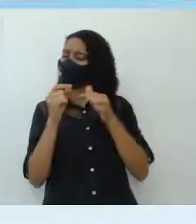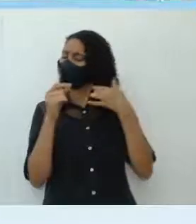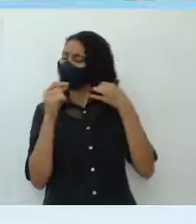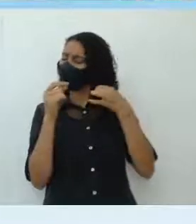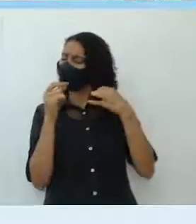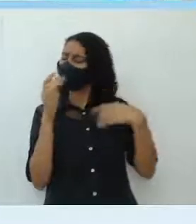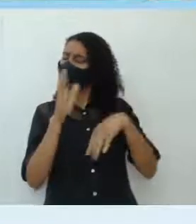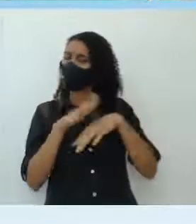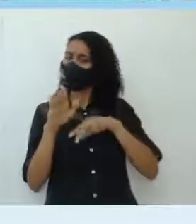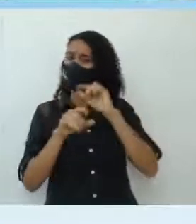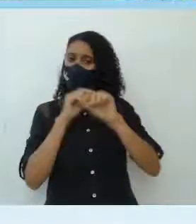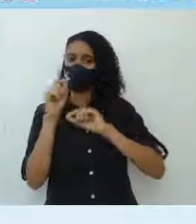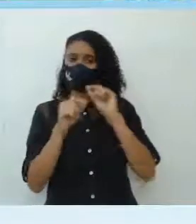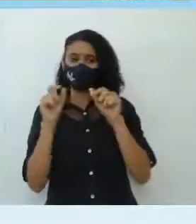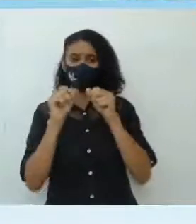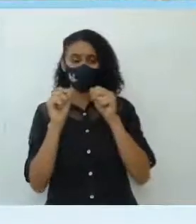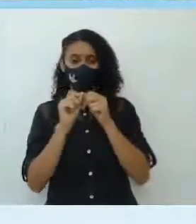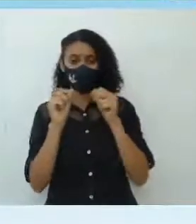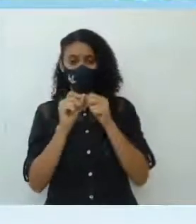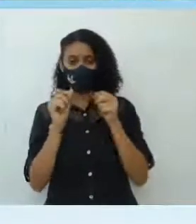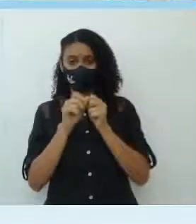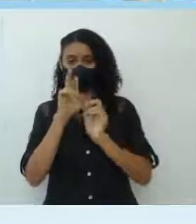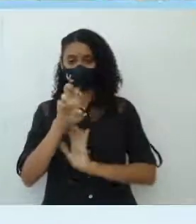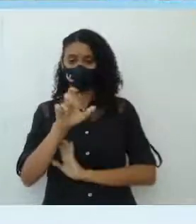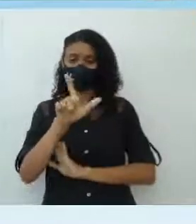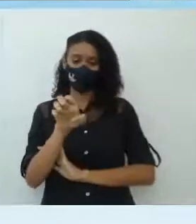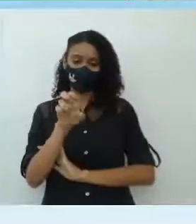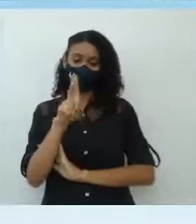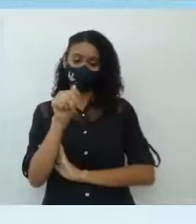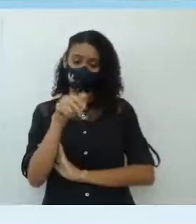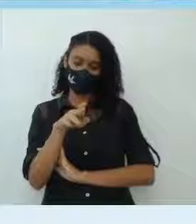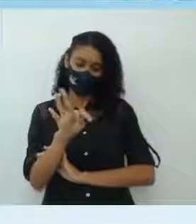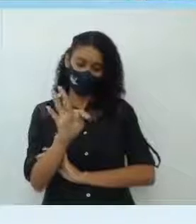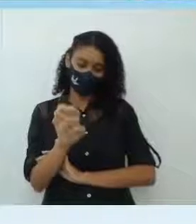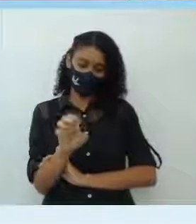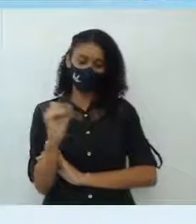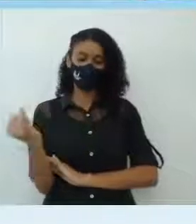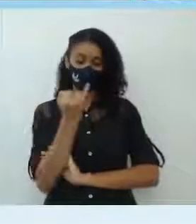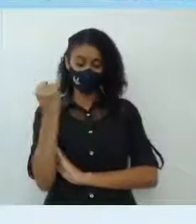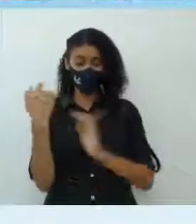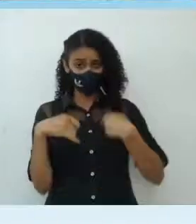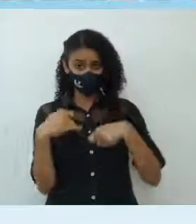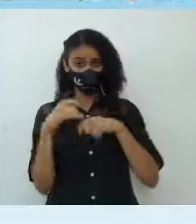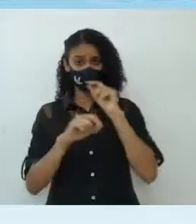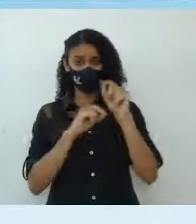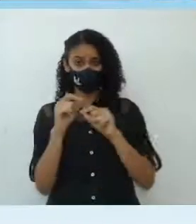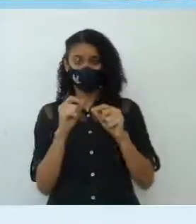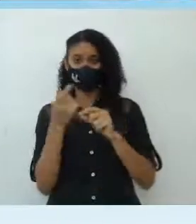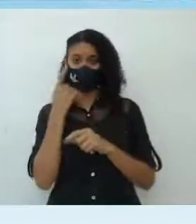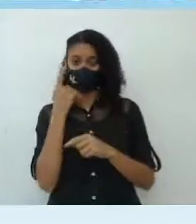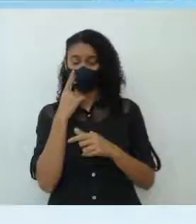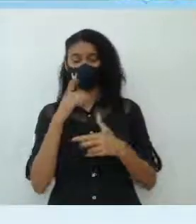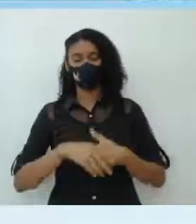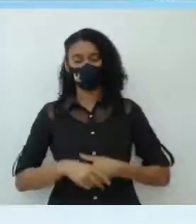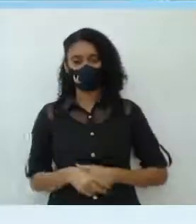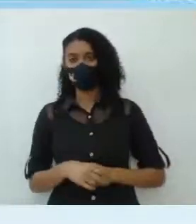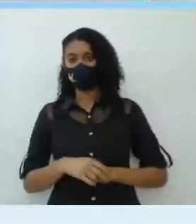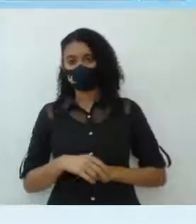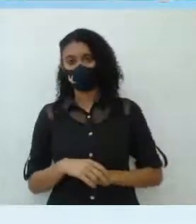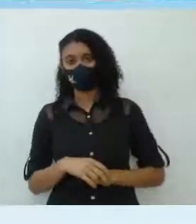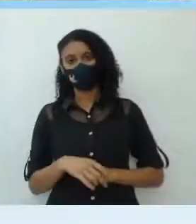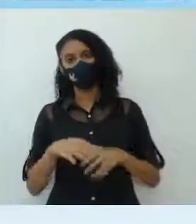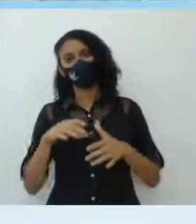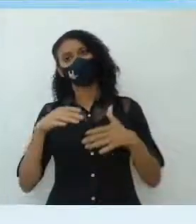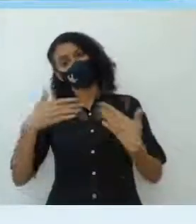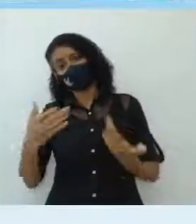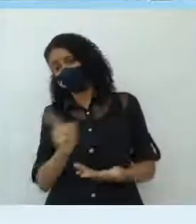cabelo a mais vai gerar uma massa relevante, uma massa importante que a gente precise considerar? Certamente que